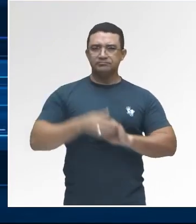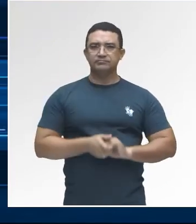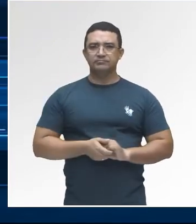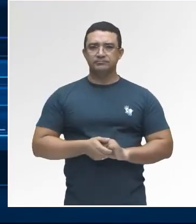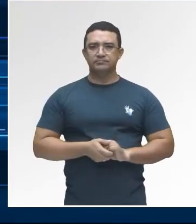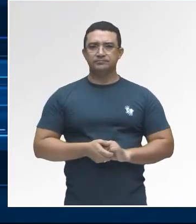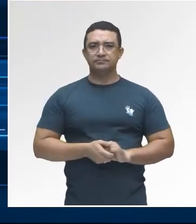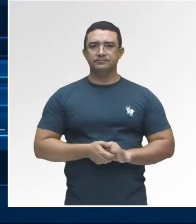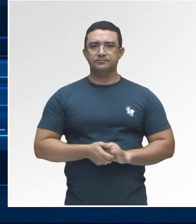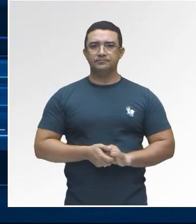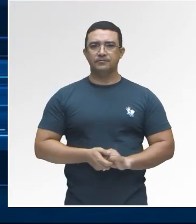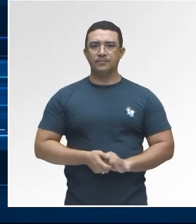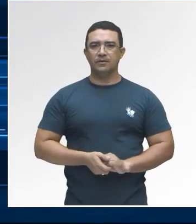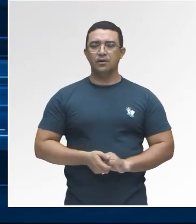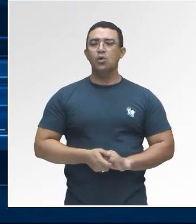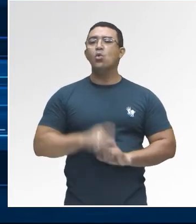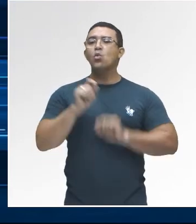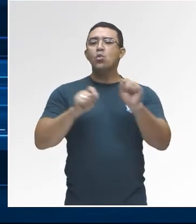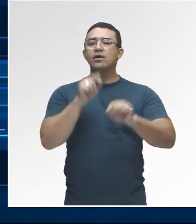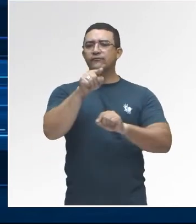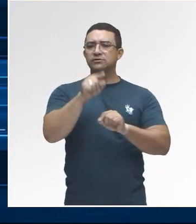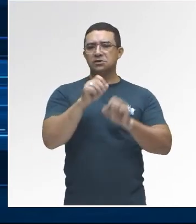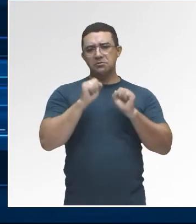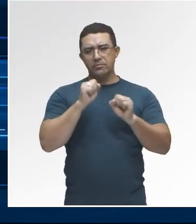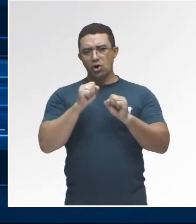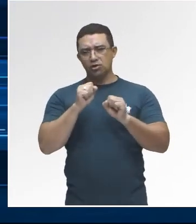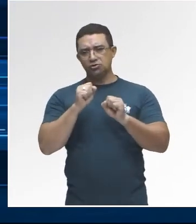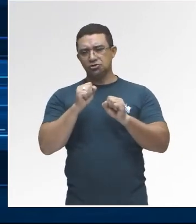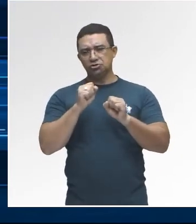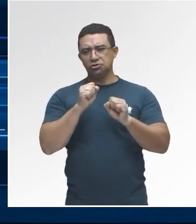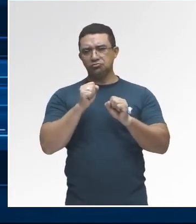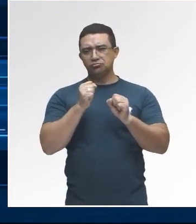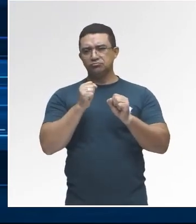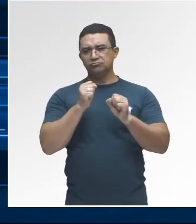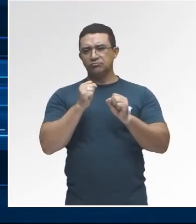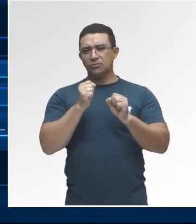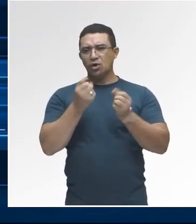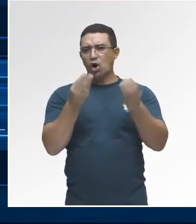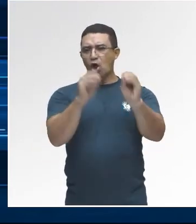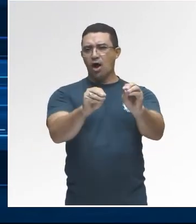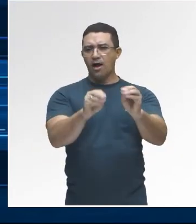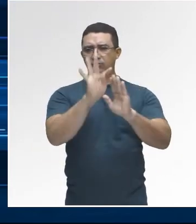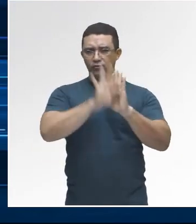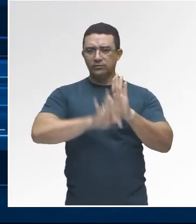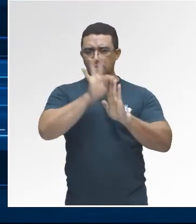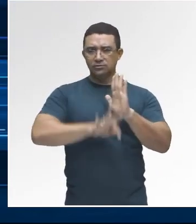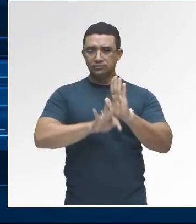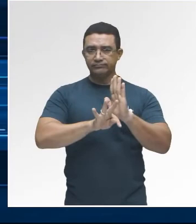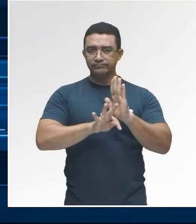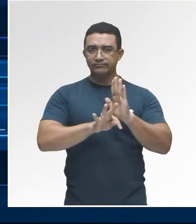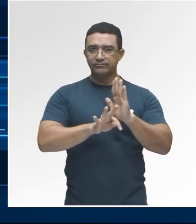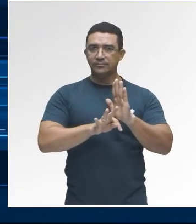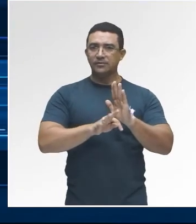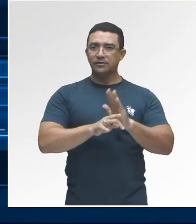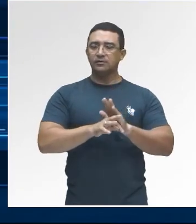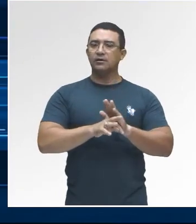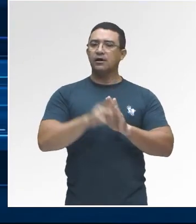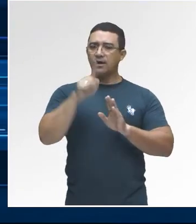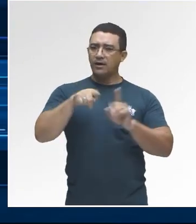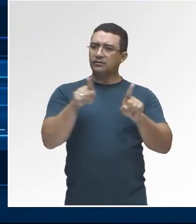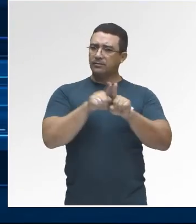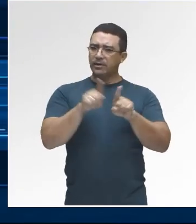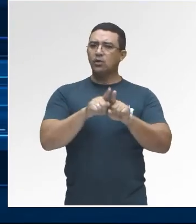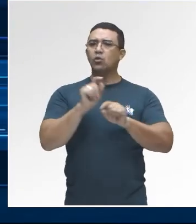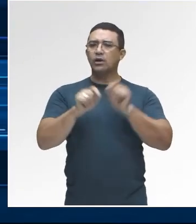you infer? O que você pode inferir daquele texto? Lembra do prior knowledge? Basicamente, esse é o caminho que você leva.